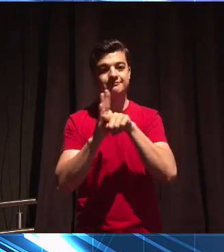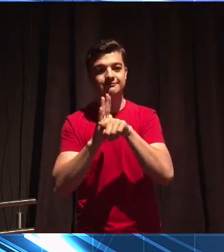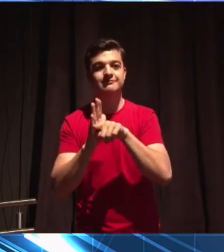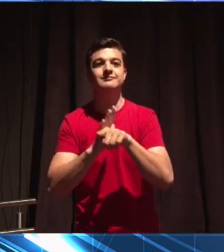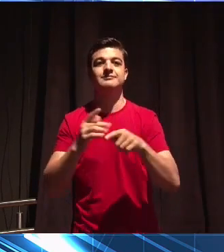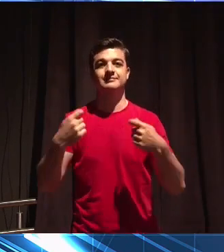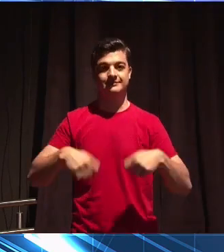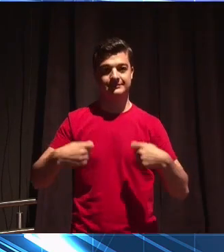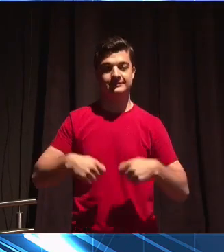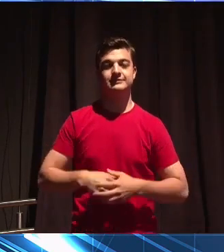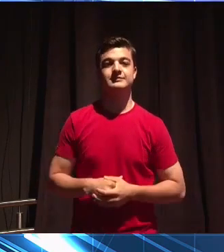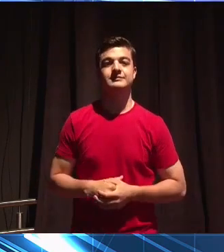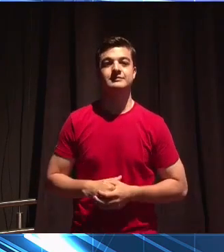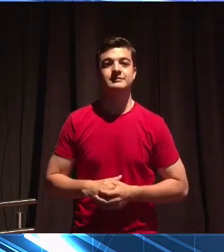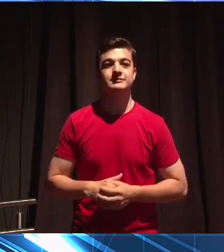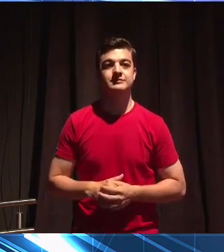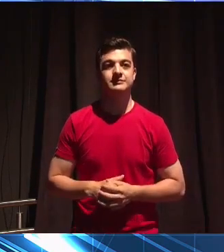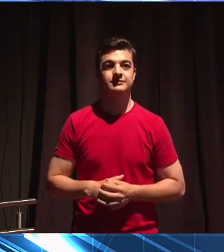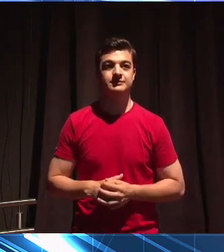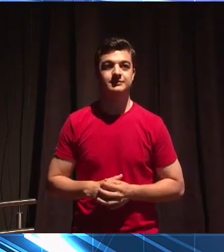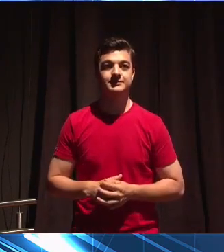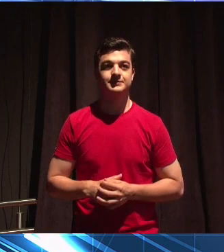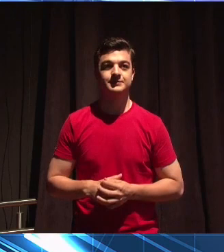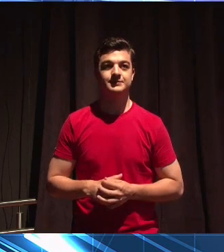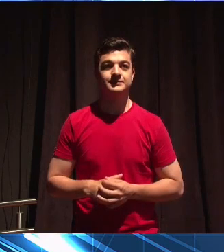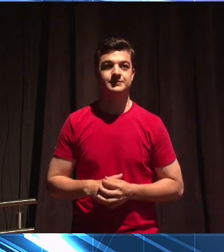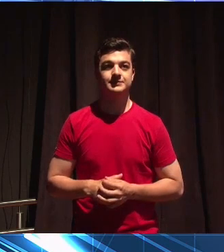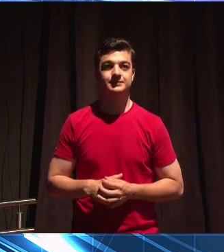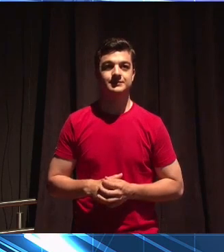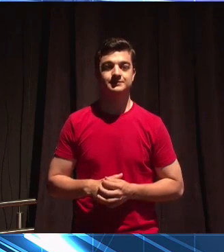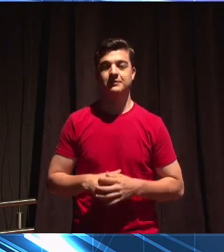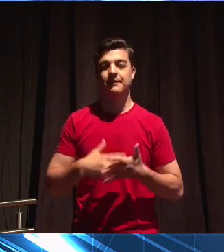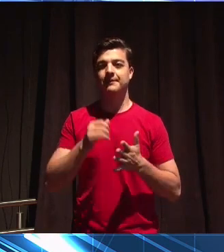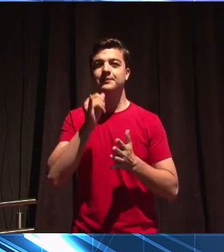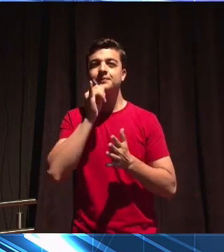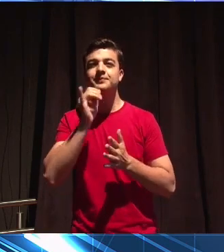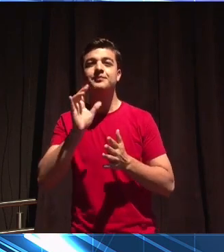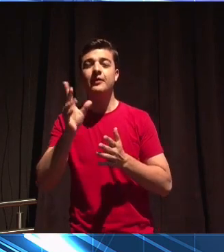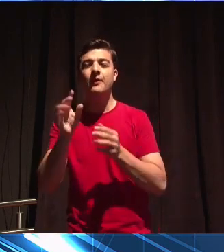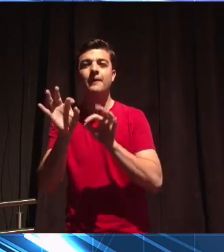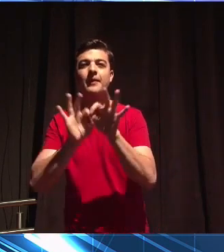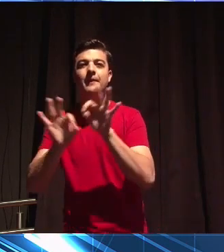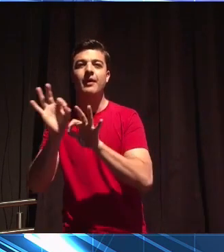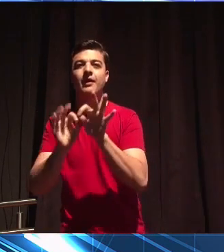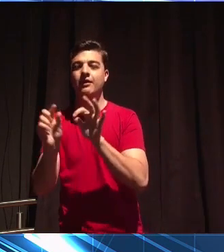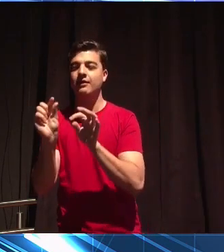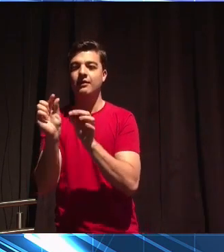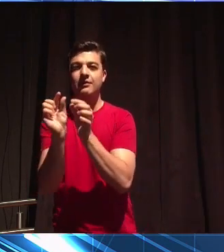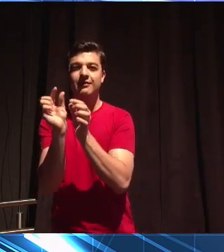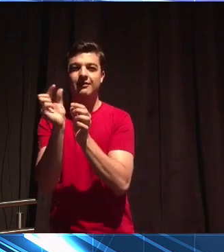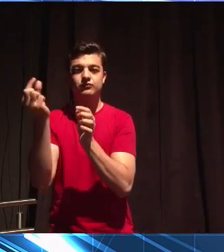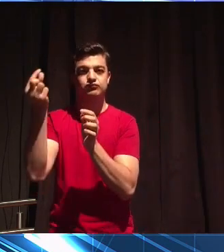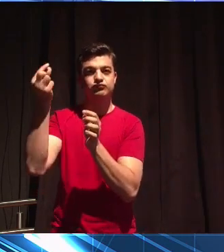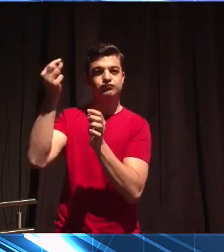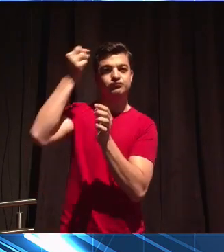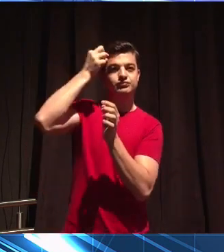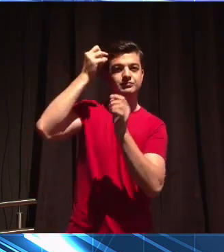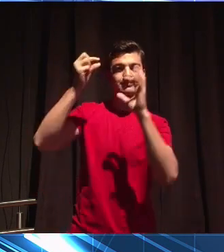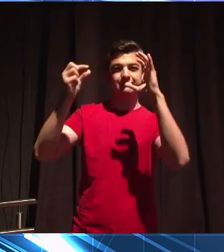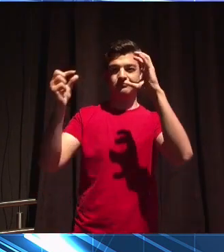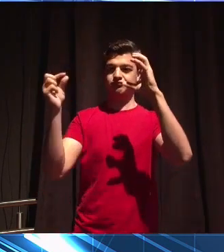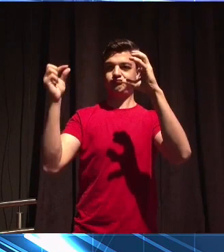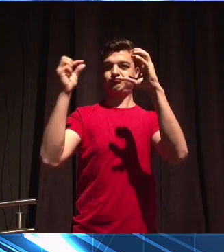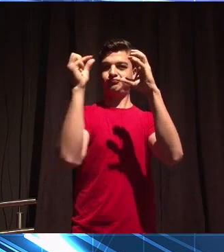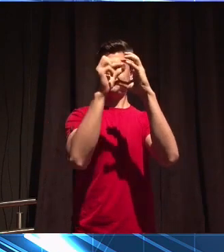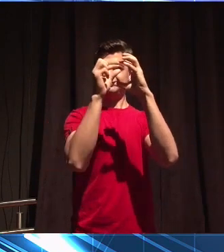e não vou responder. E se eu começo a realmente ter um implante no meu cérebro que começa a expandir o que eu penso? Que é a proposta lá inicial, por exemplo,